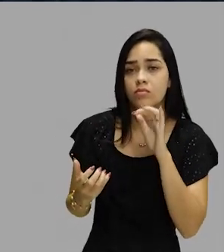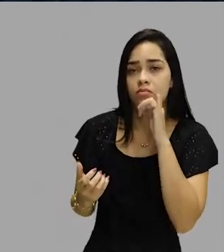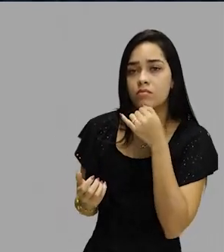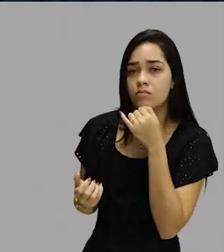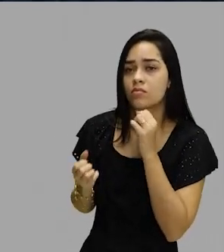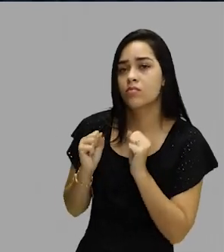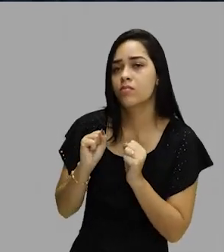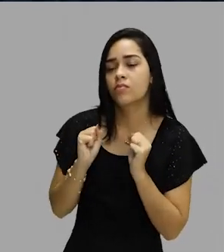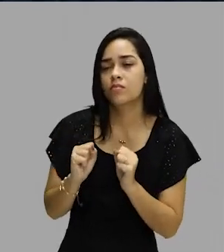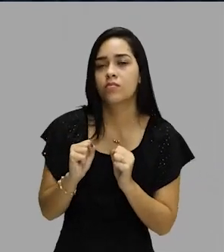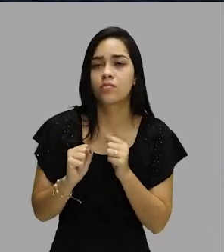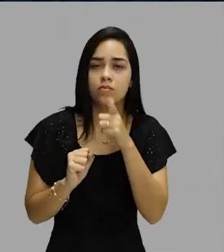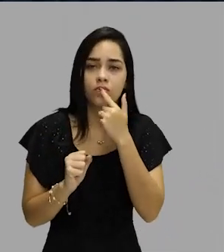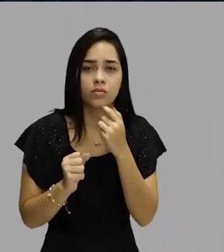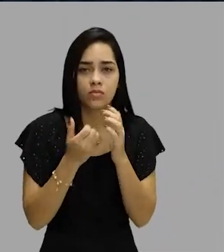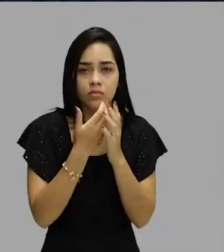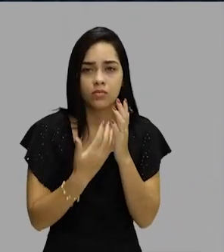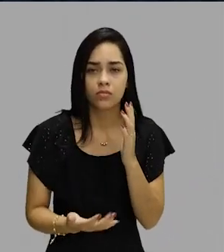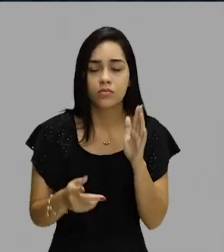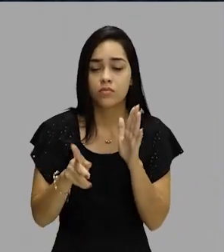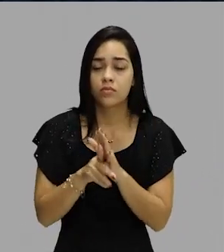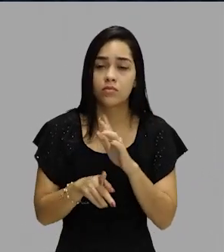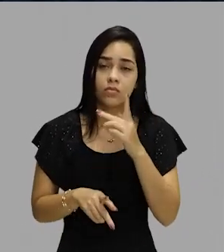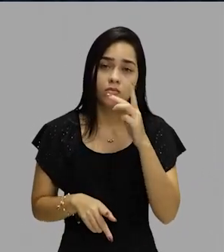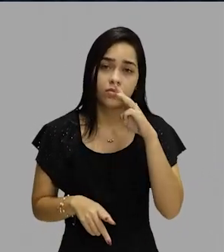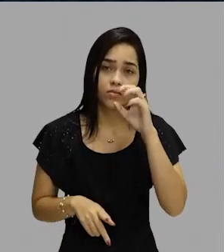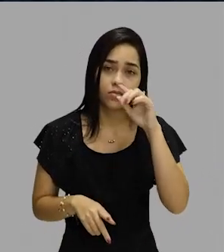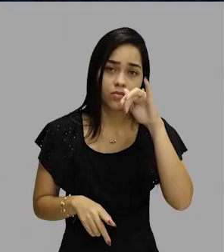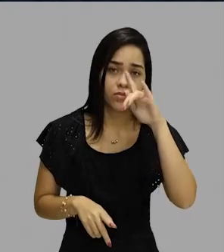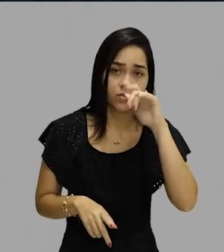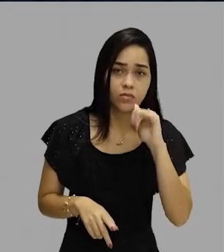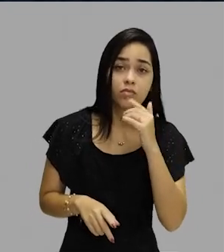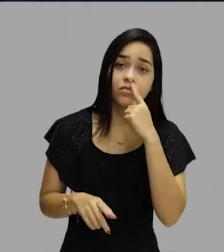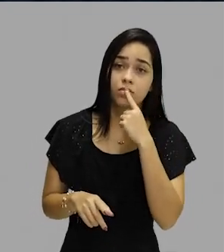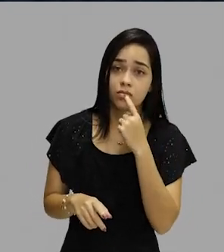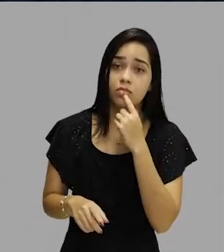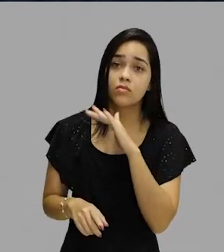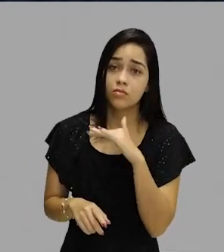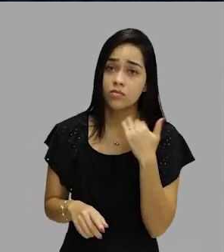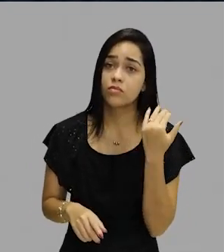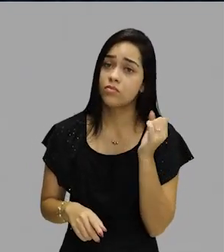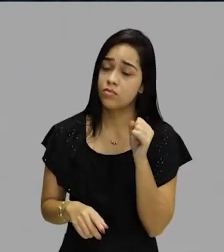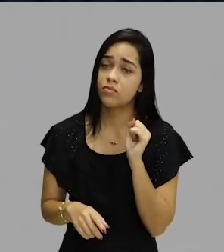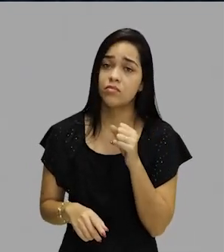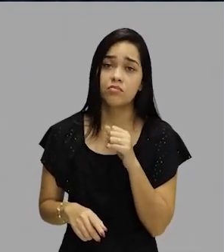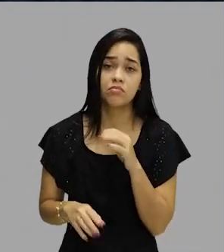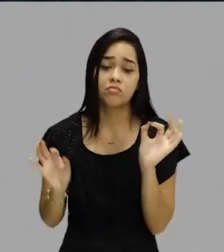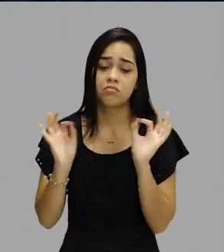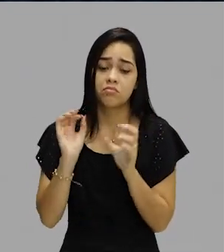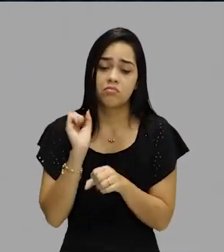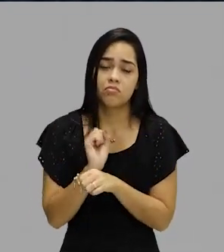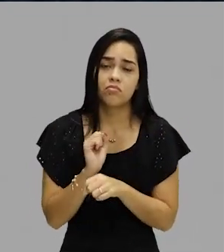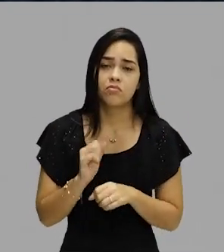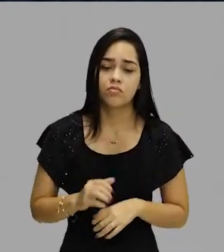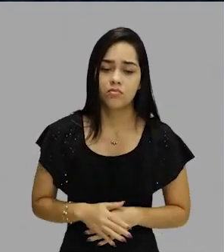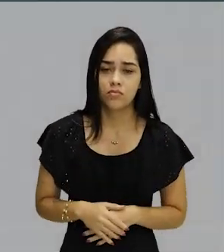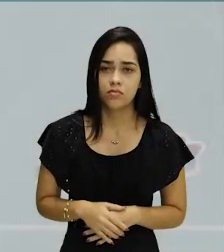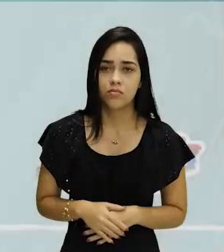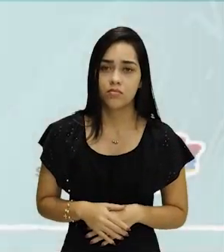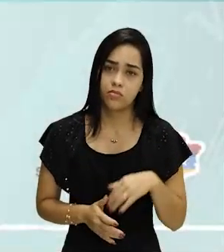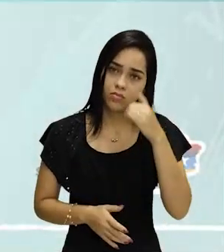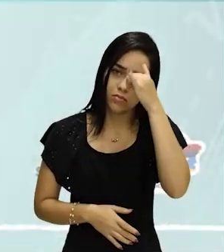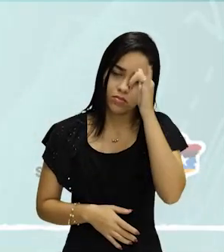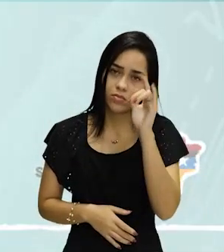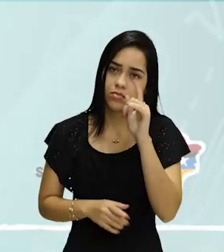infelizmente, elas podem sangrar. Se o cara for hemofílico, sangra até morrer, se o cara não fizer nada, né? A única maneira de se